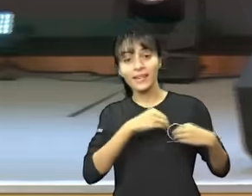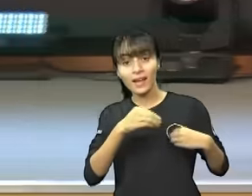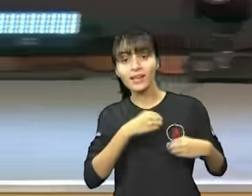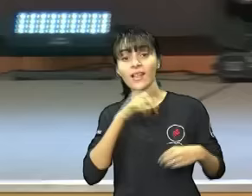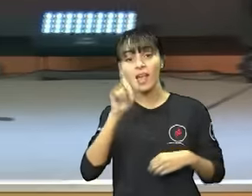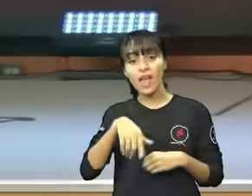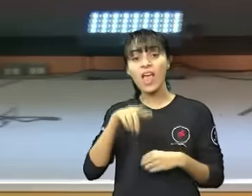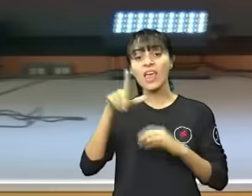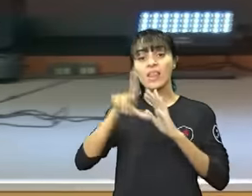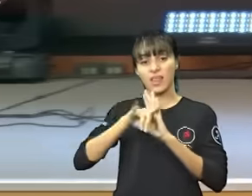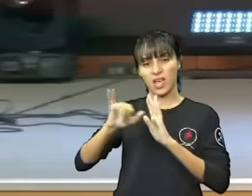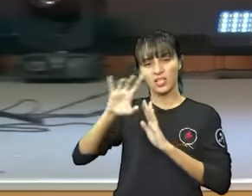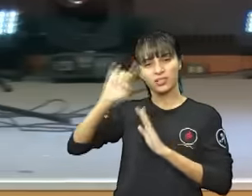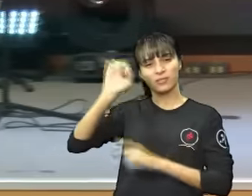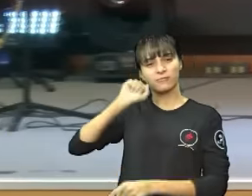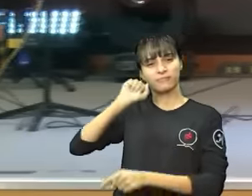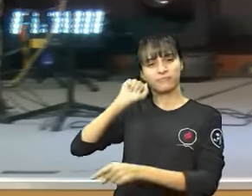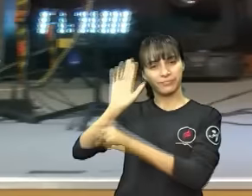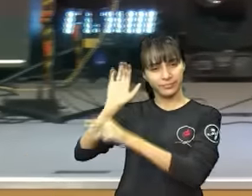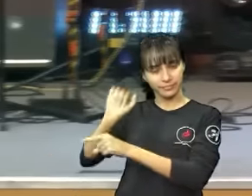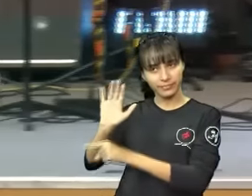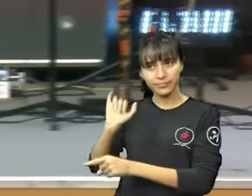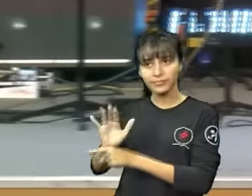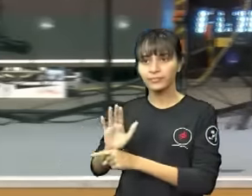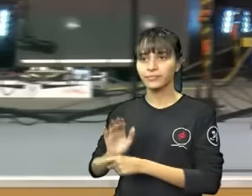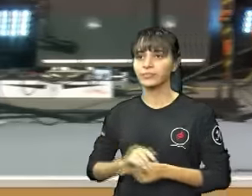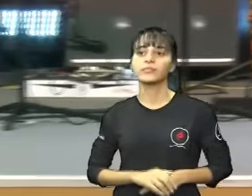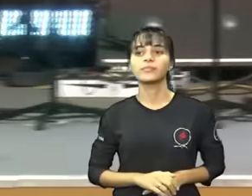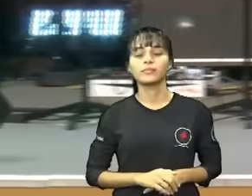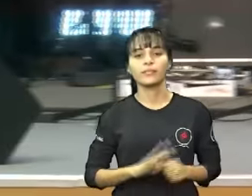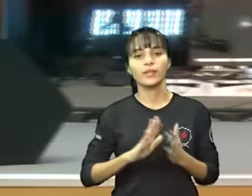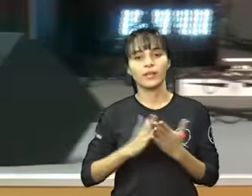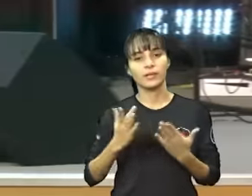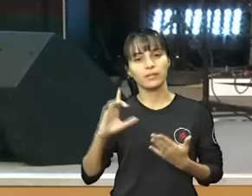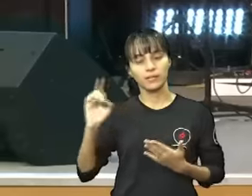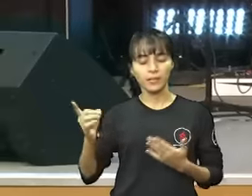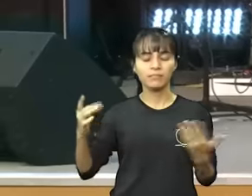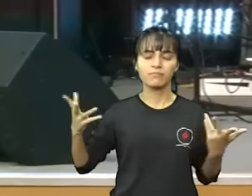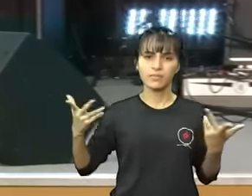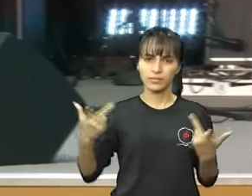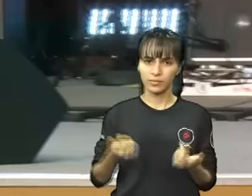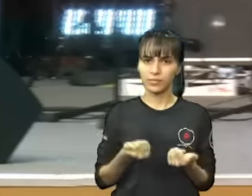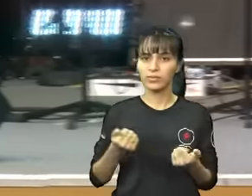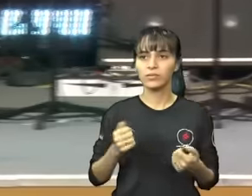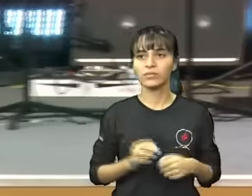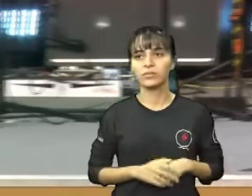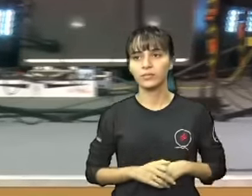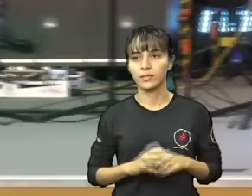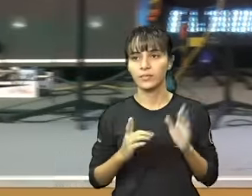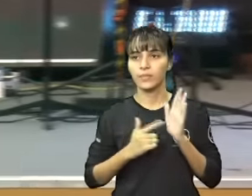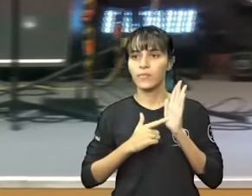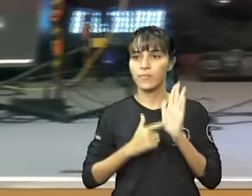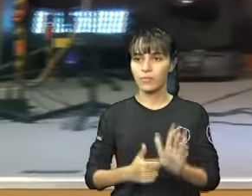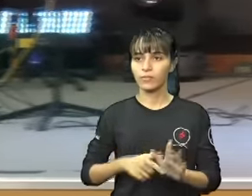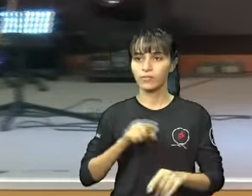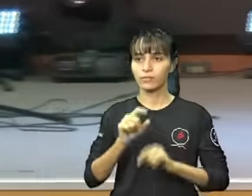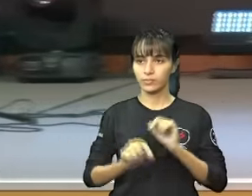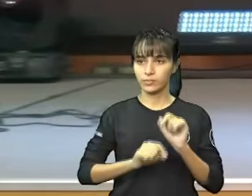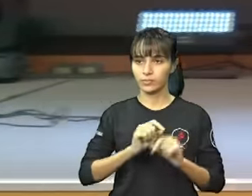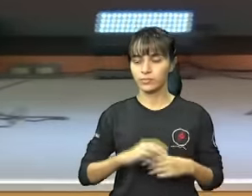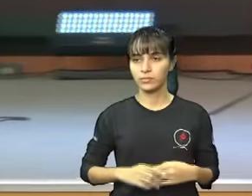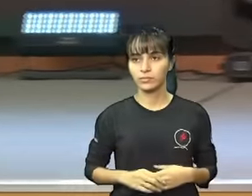é desobedecer às leis de Deus EA Bíblia tão incrível que ela mostra